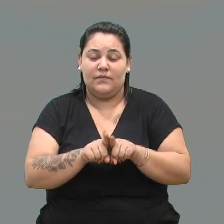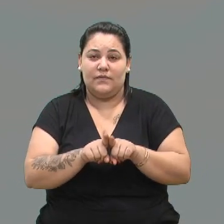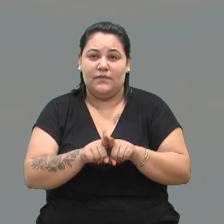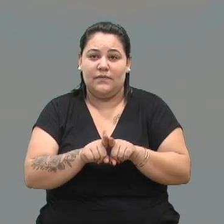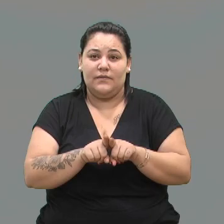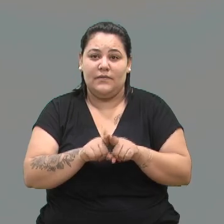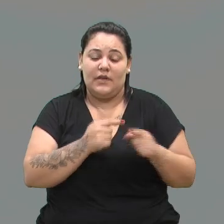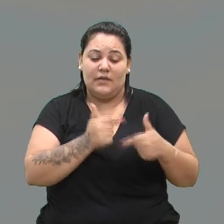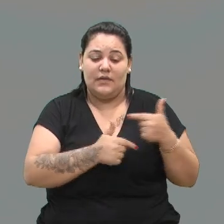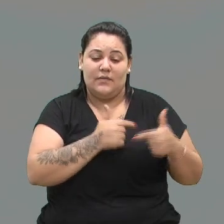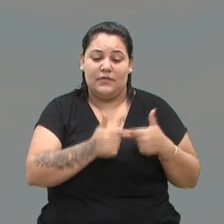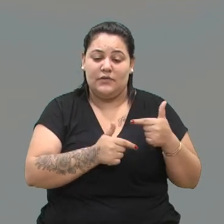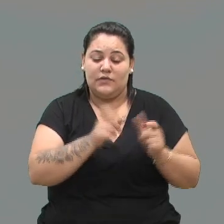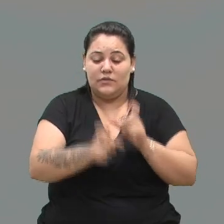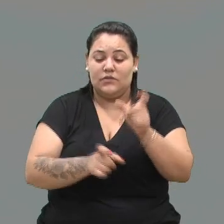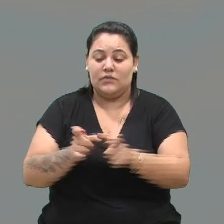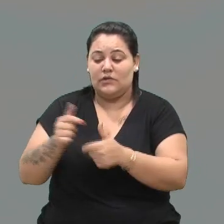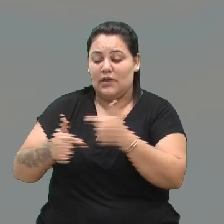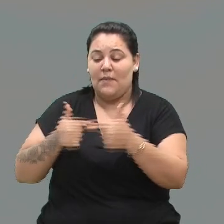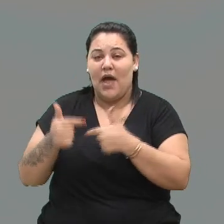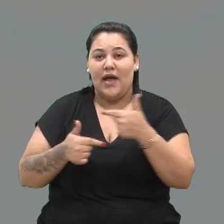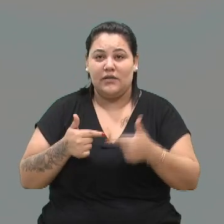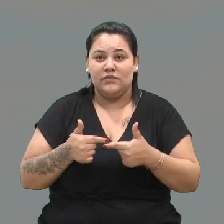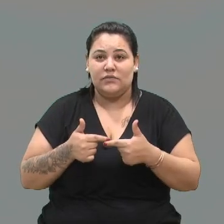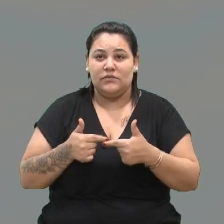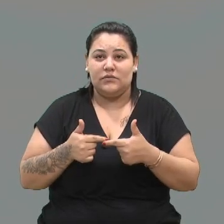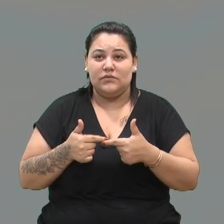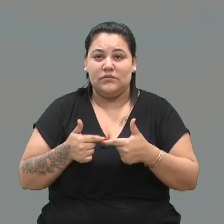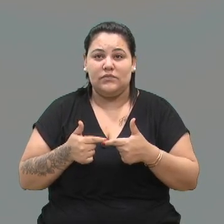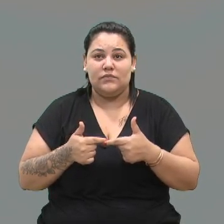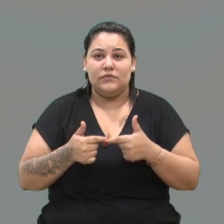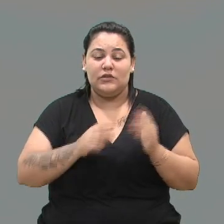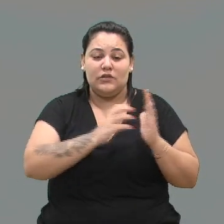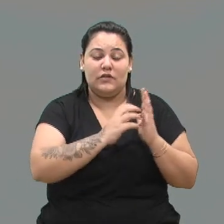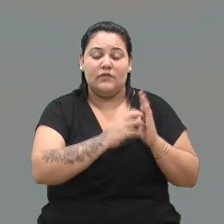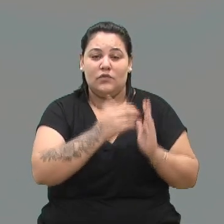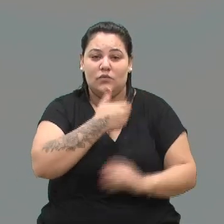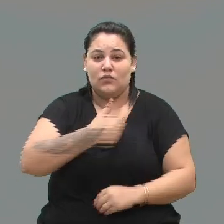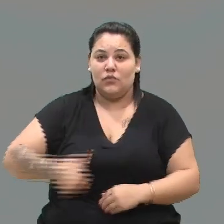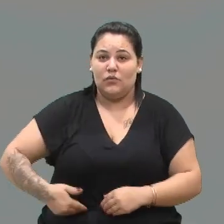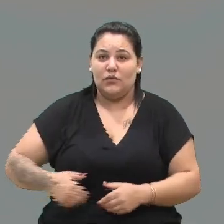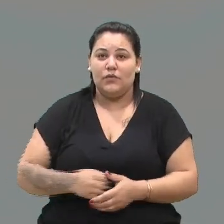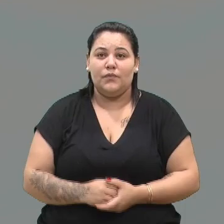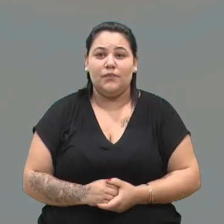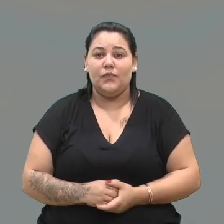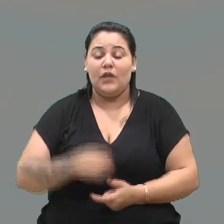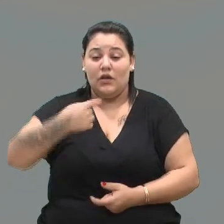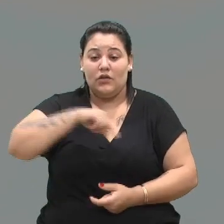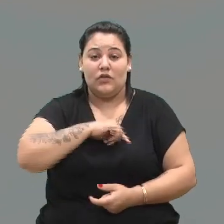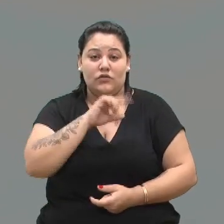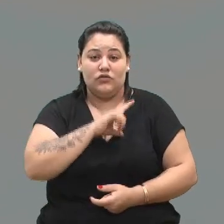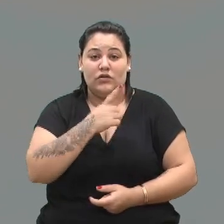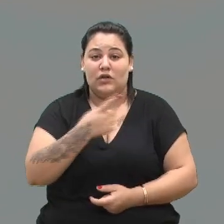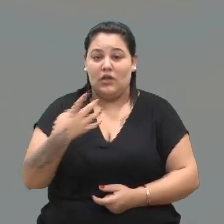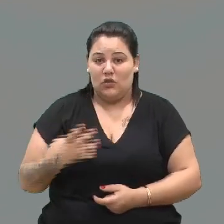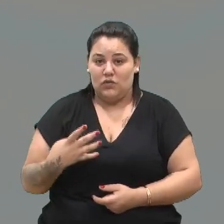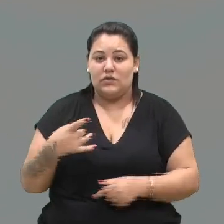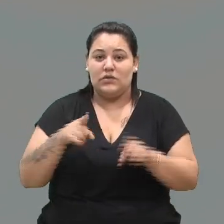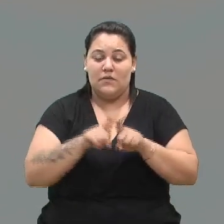que trabalham, né? Que eles botam a mão, os servidores públicos. Então, nós estávamos em 14 lá, servidores públicos,